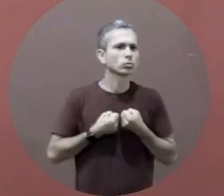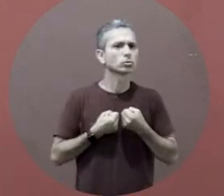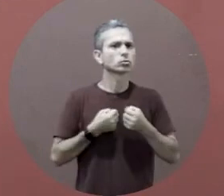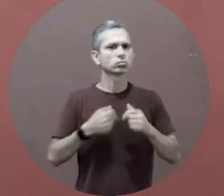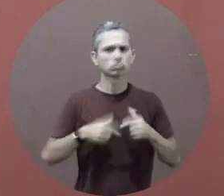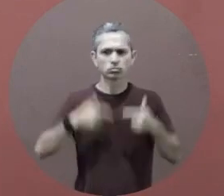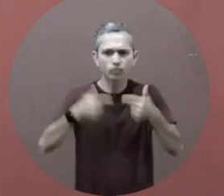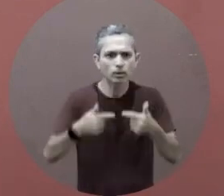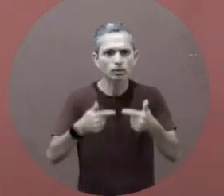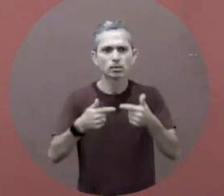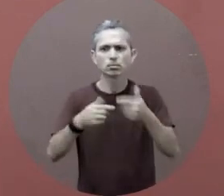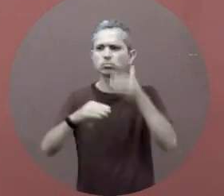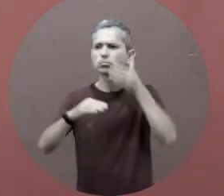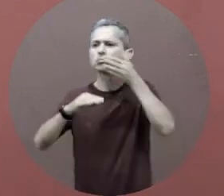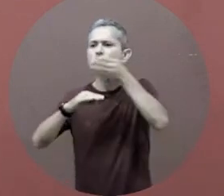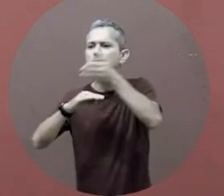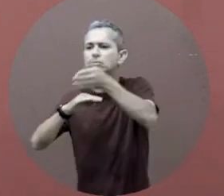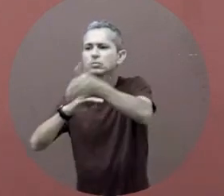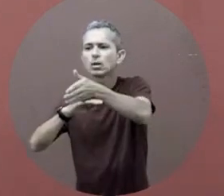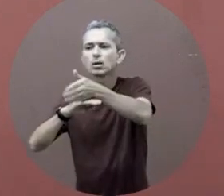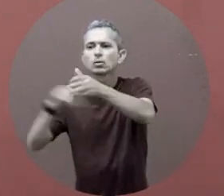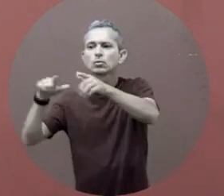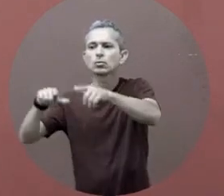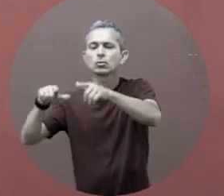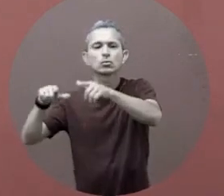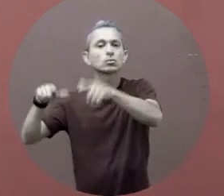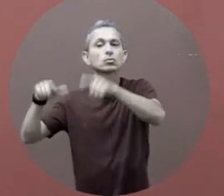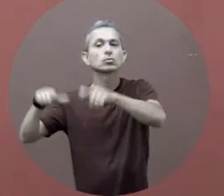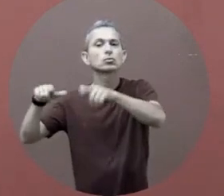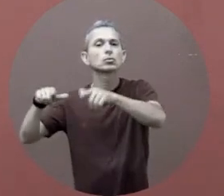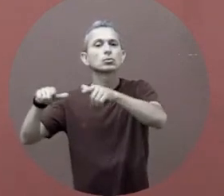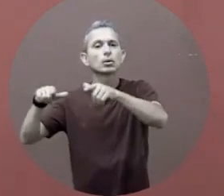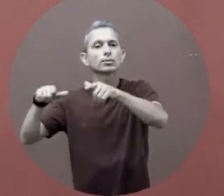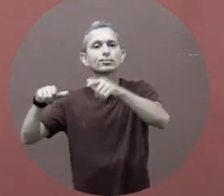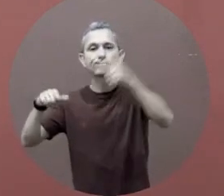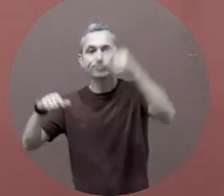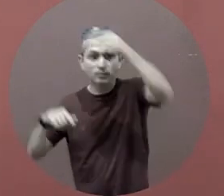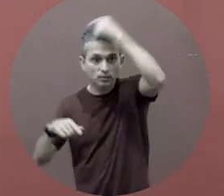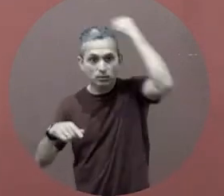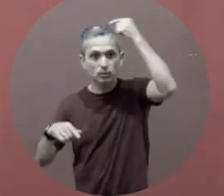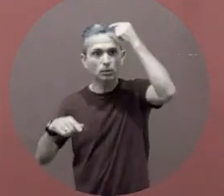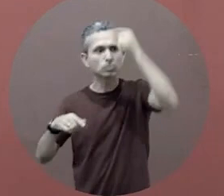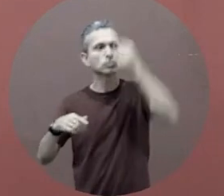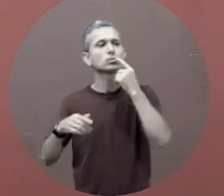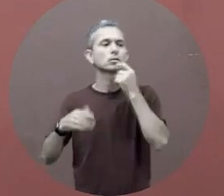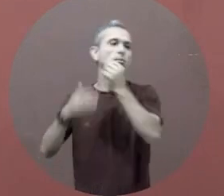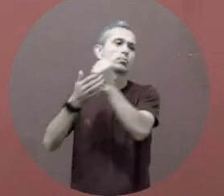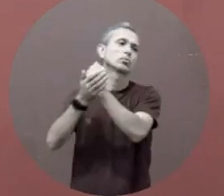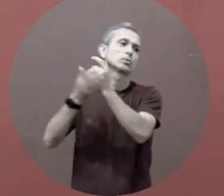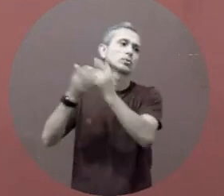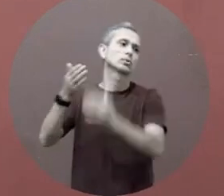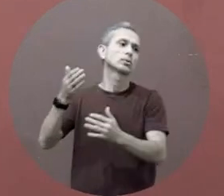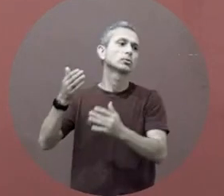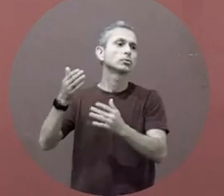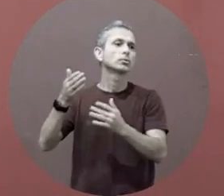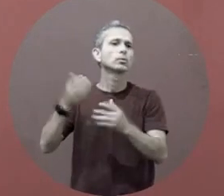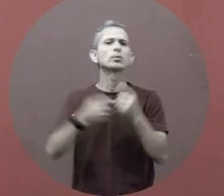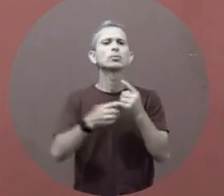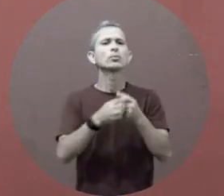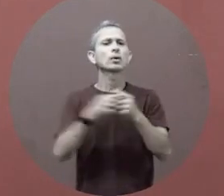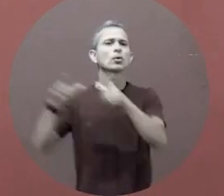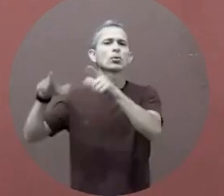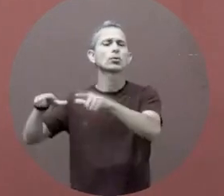no santuário pelo sangue de Jesus. Por quê? Porque o santuário não era